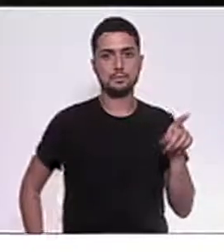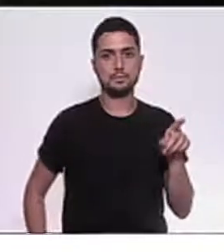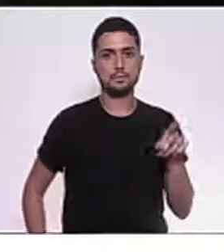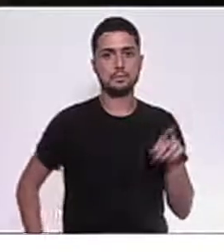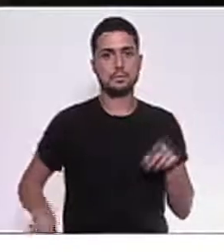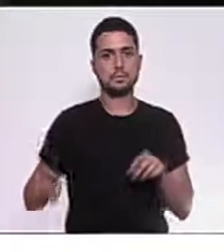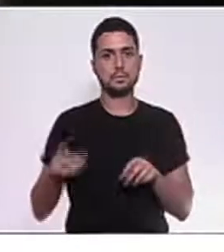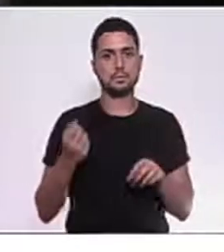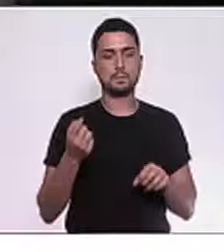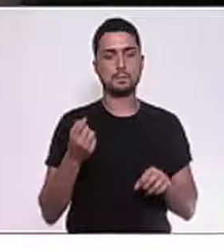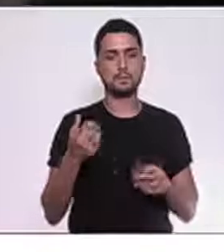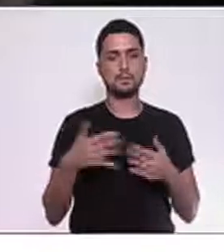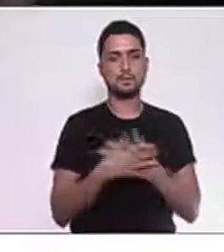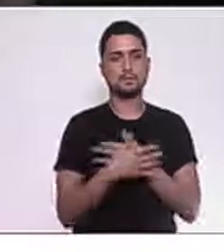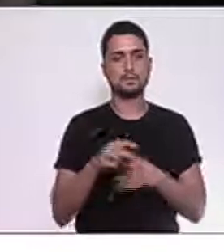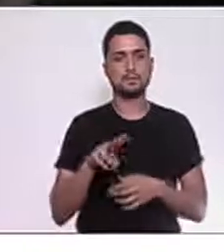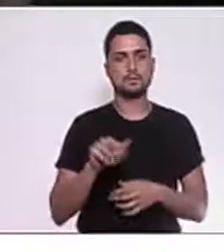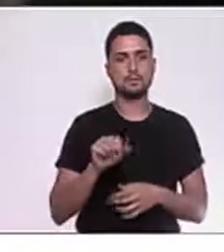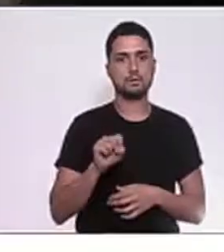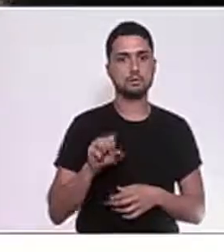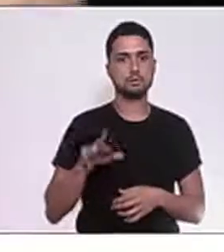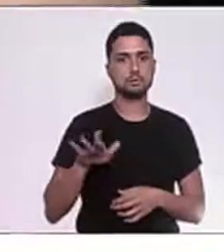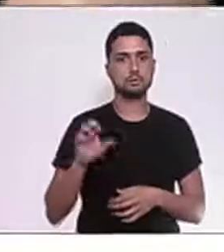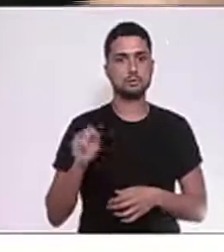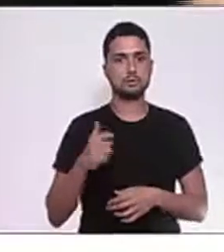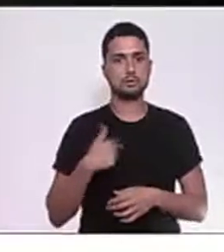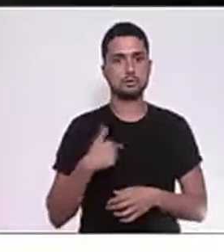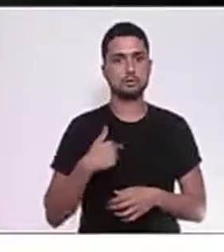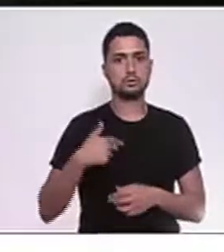a opção de abastecer o meu carro